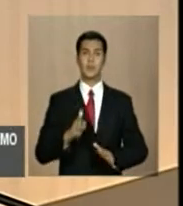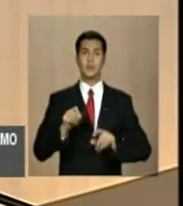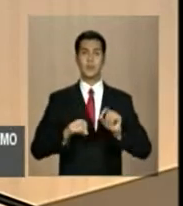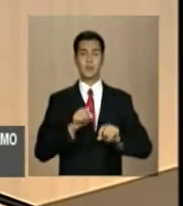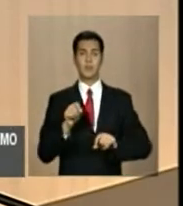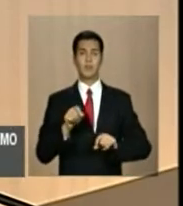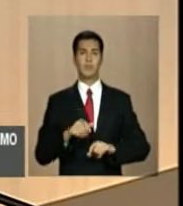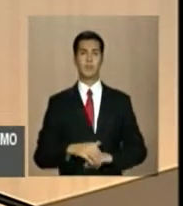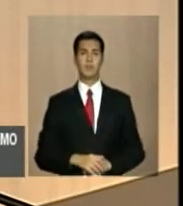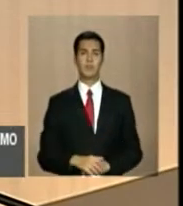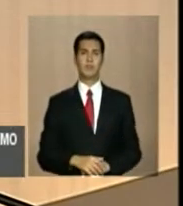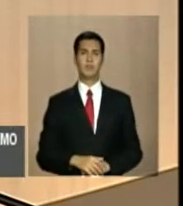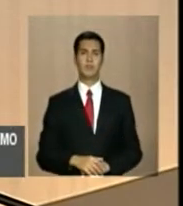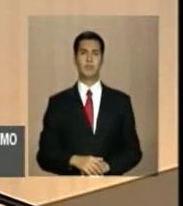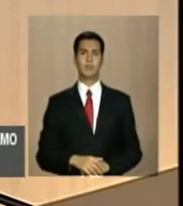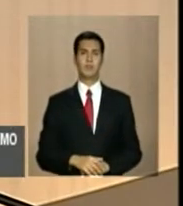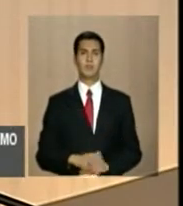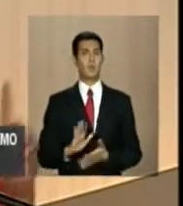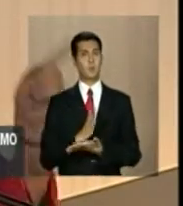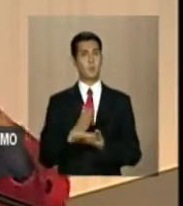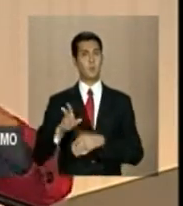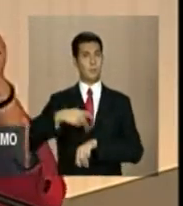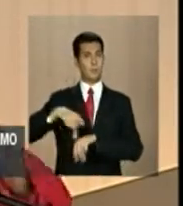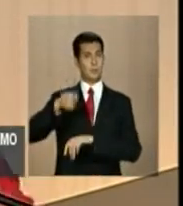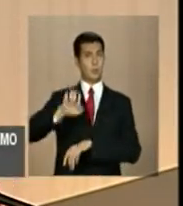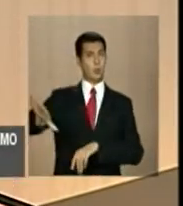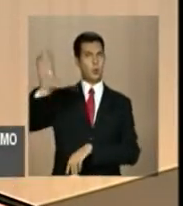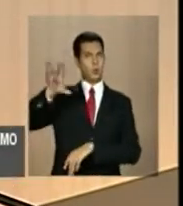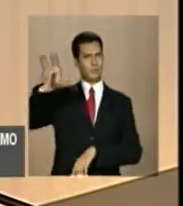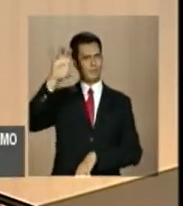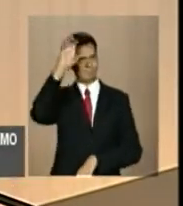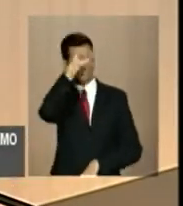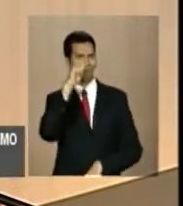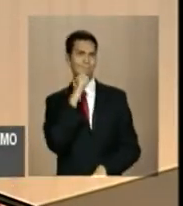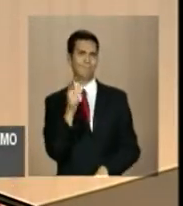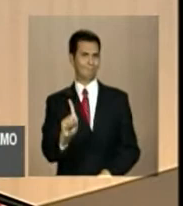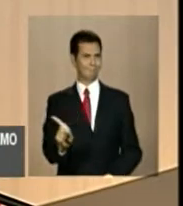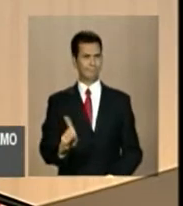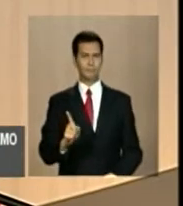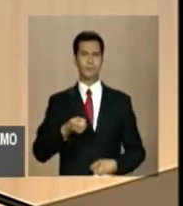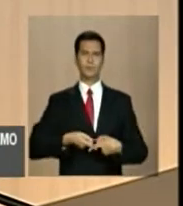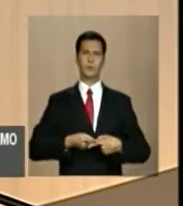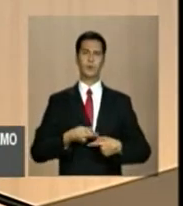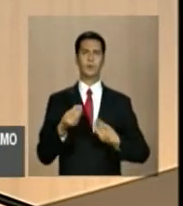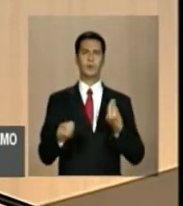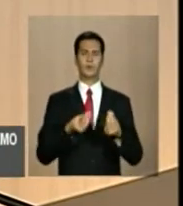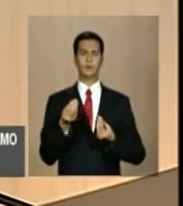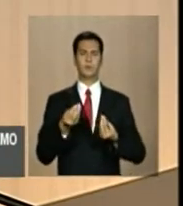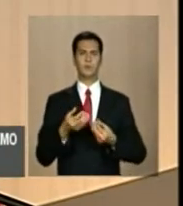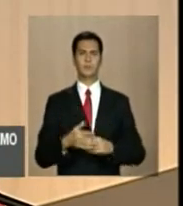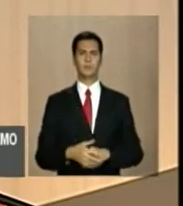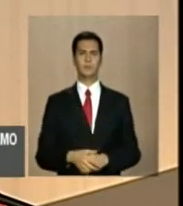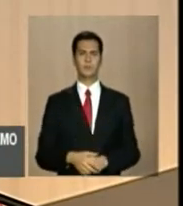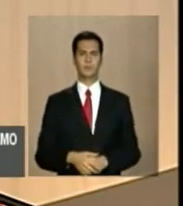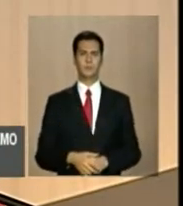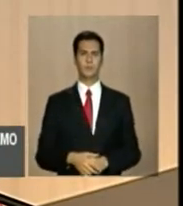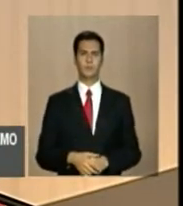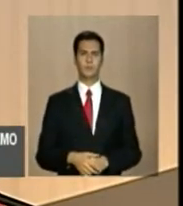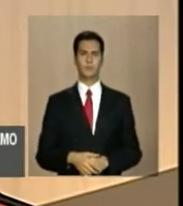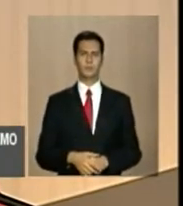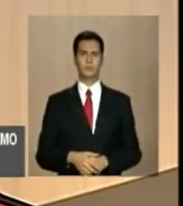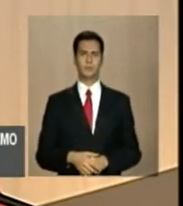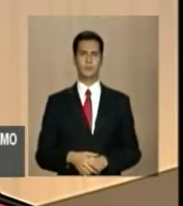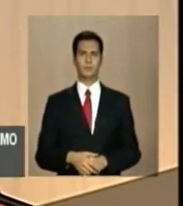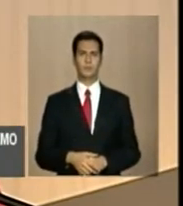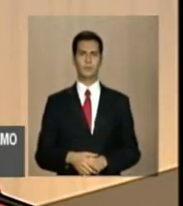ao contrário de muitos países europeus, que não há possibilidade de você não